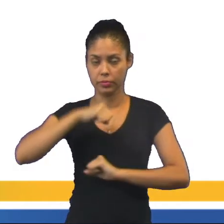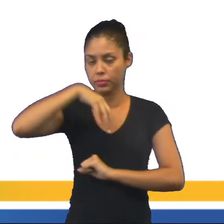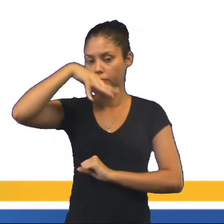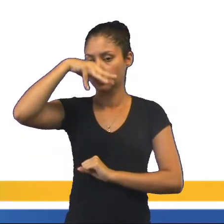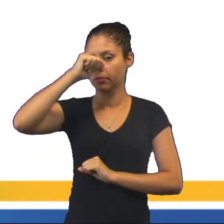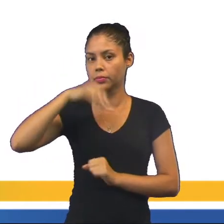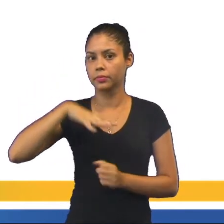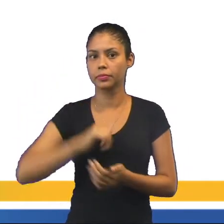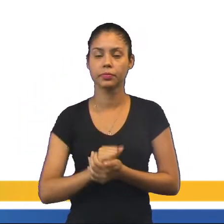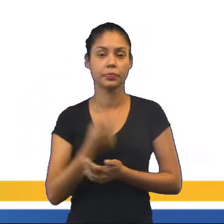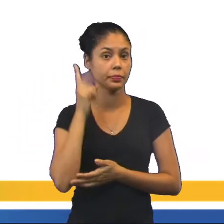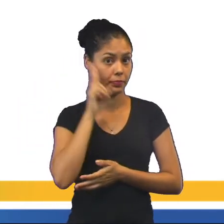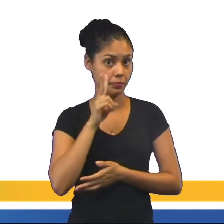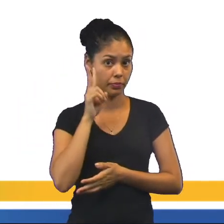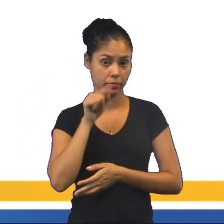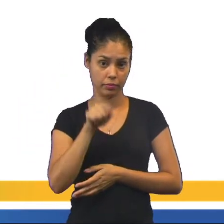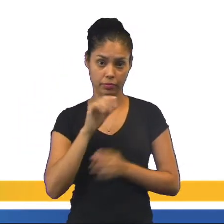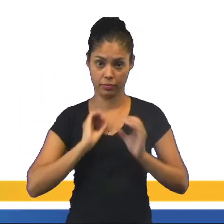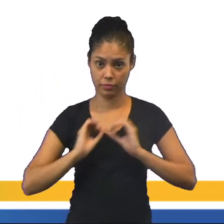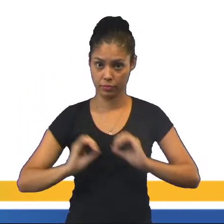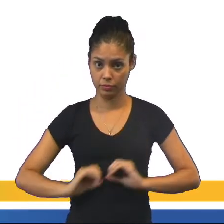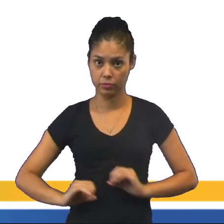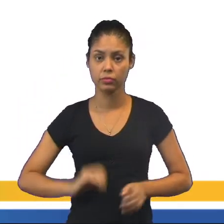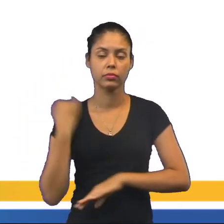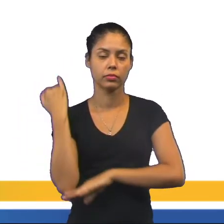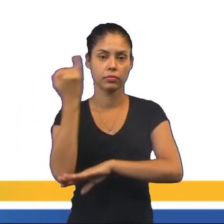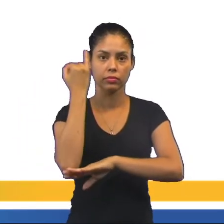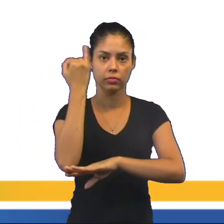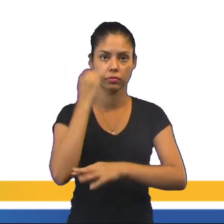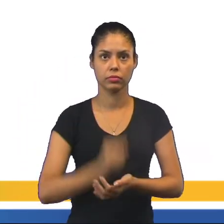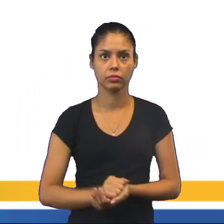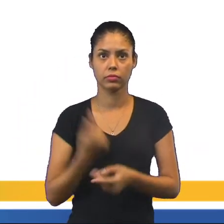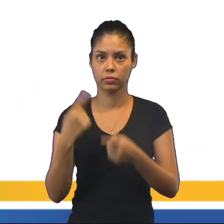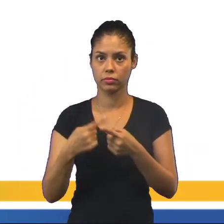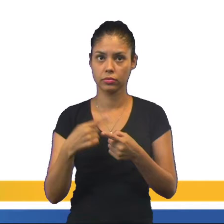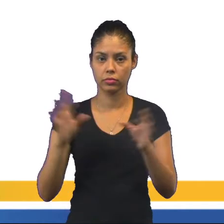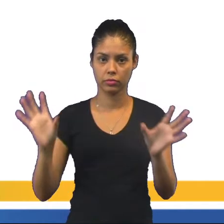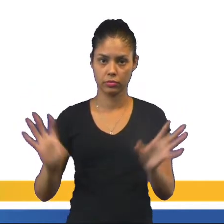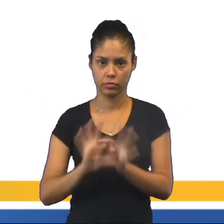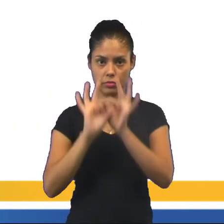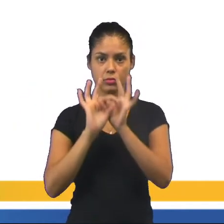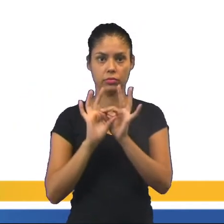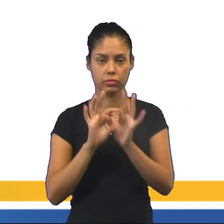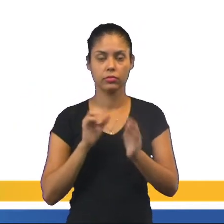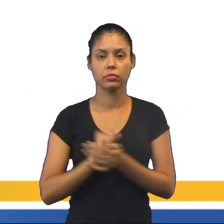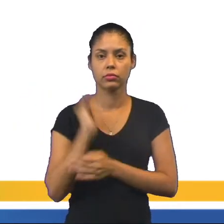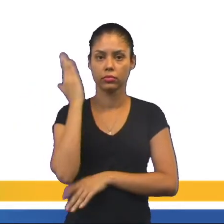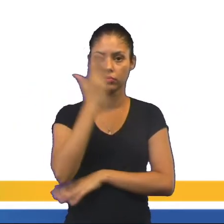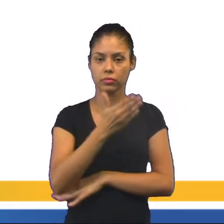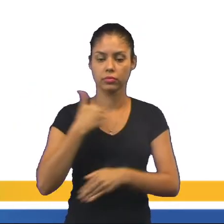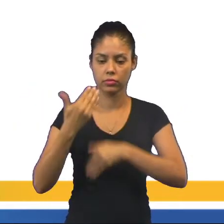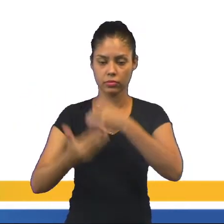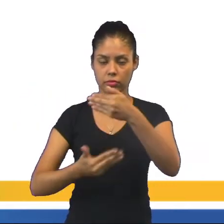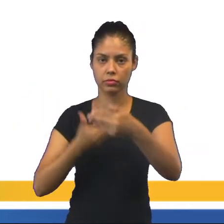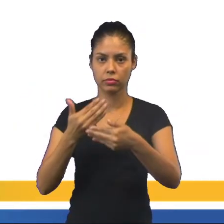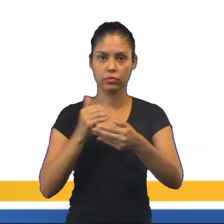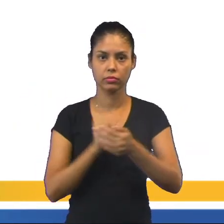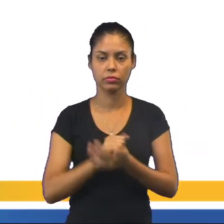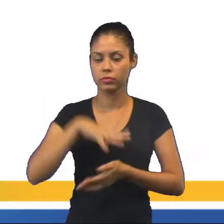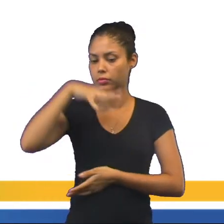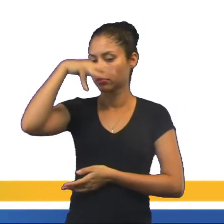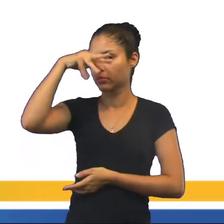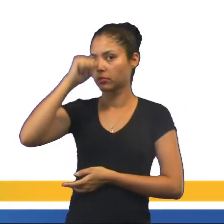respiratório, logo se lembra desse órgão, que é um dos mais importantes, porque ele está relacionado diretamente ao processo de